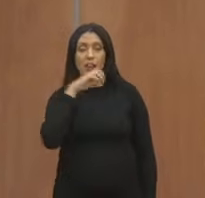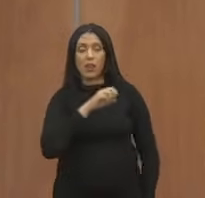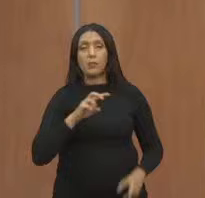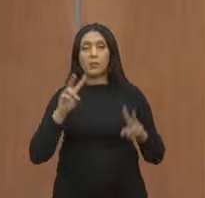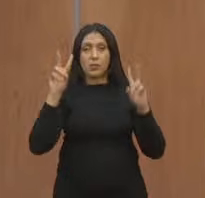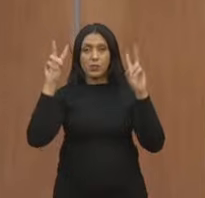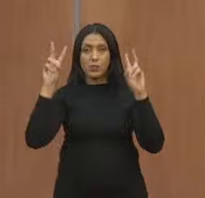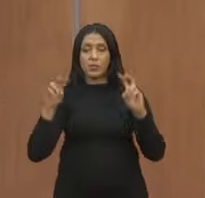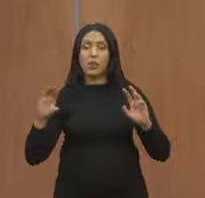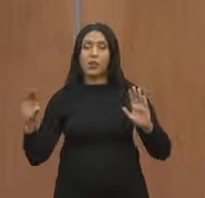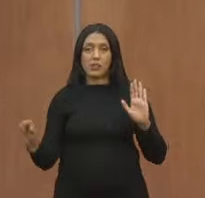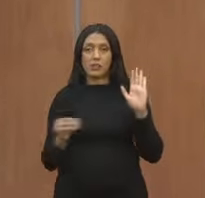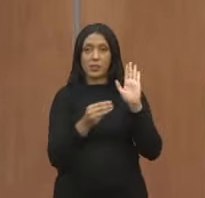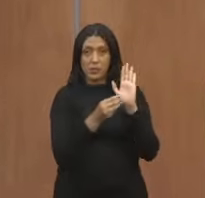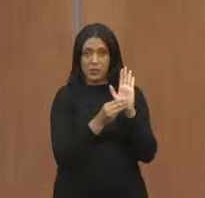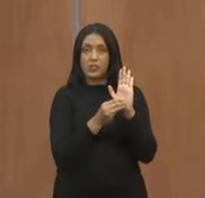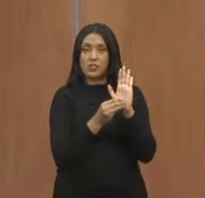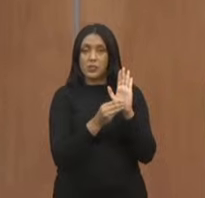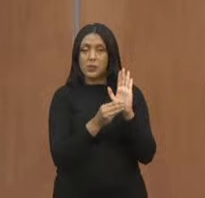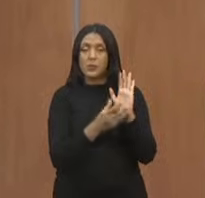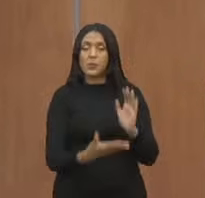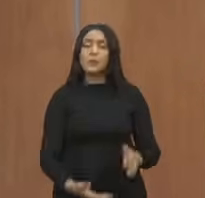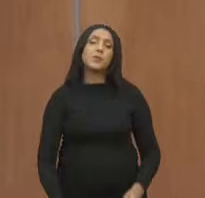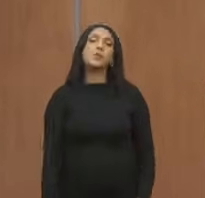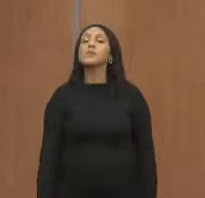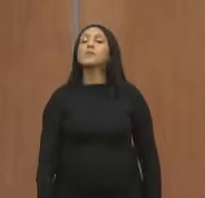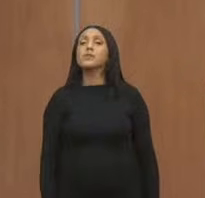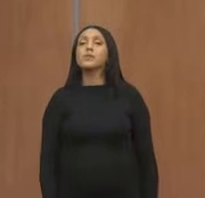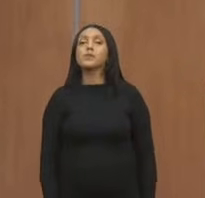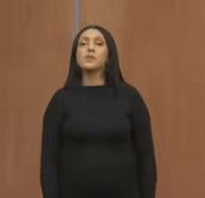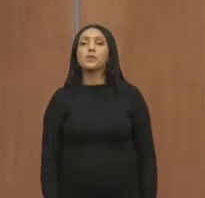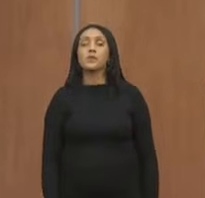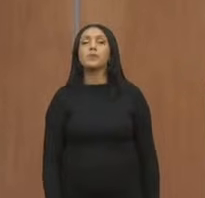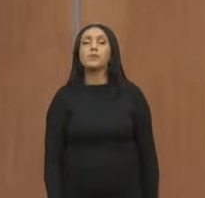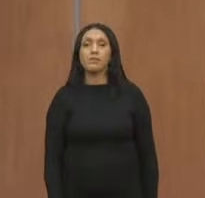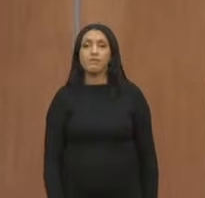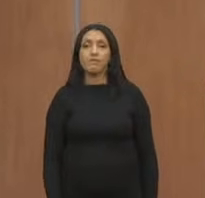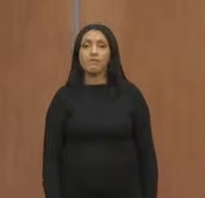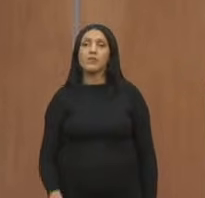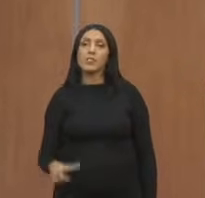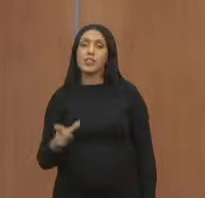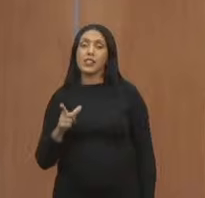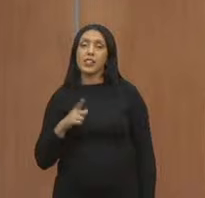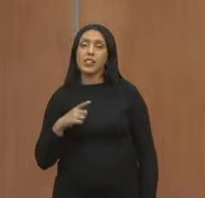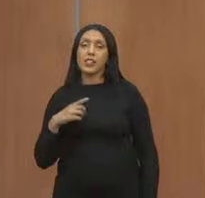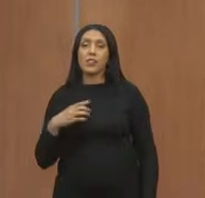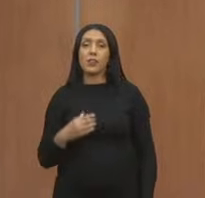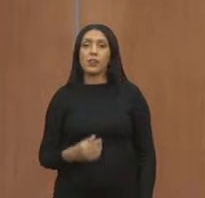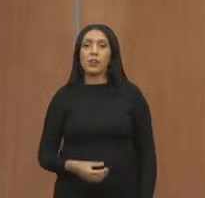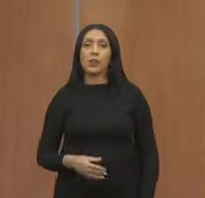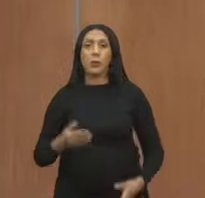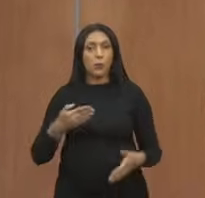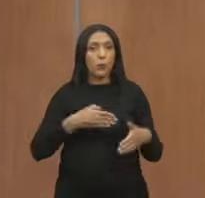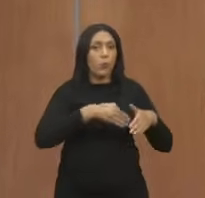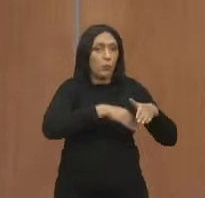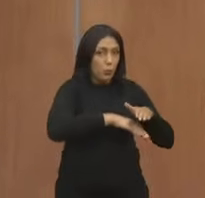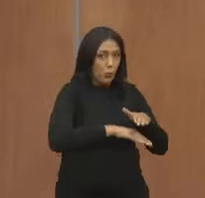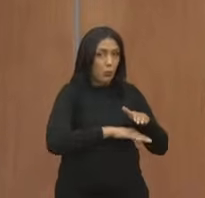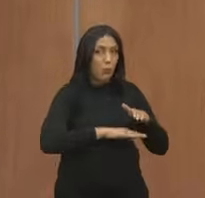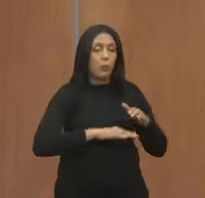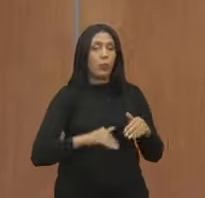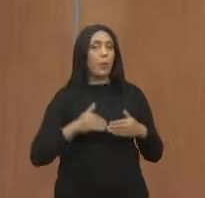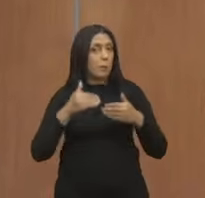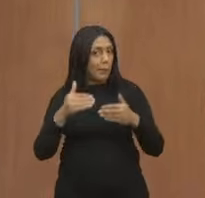apresentadas, né, e foram arquivadas, mas Já justificando alguns pontos, acho que o vereador vai